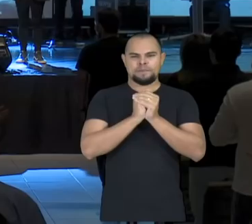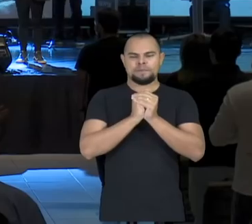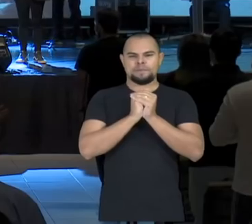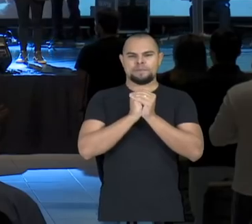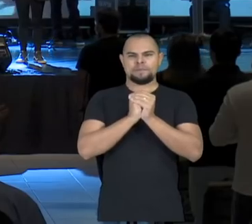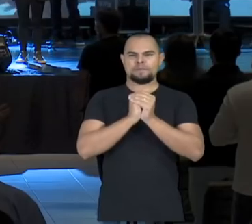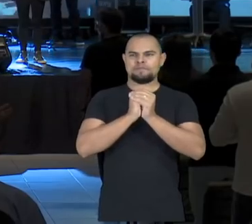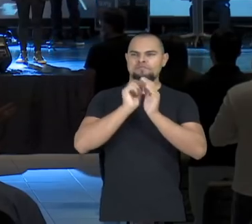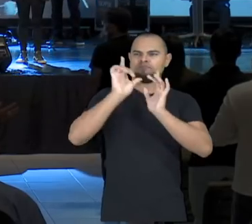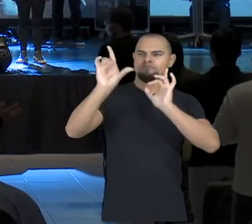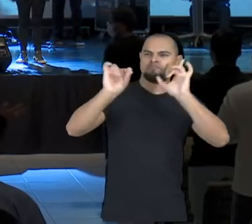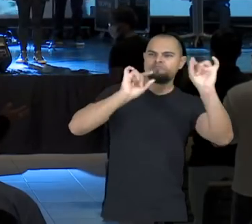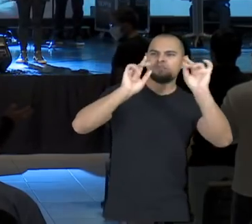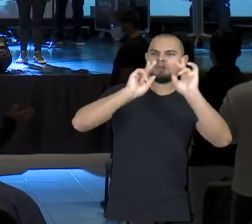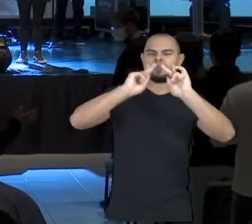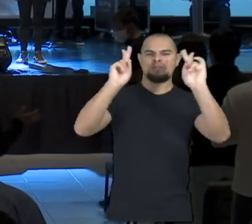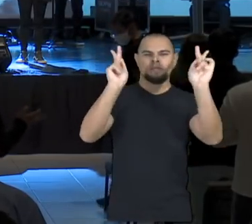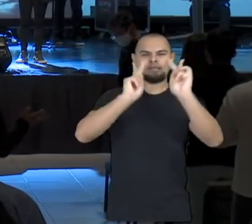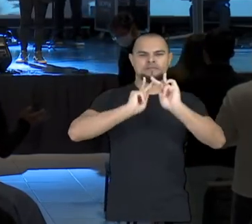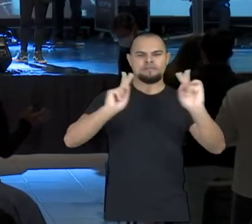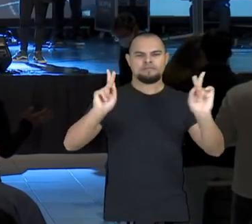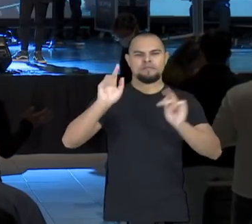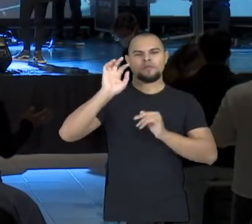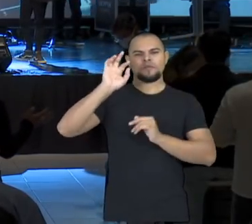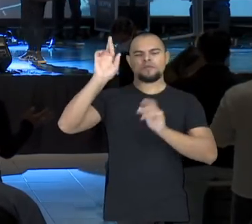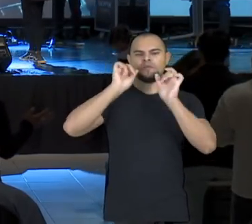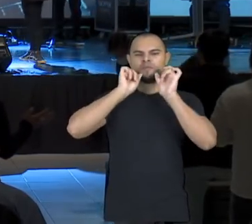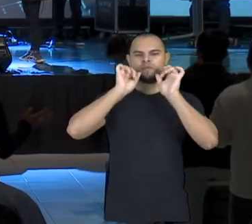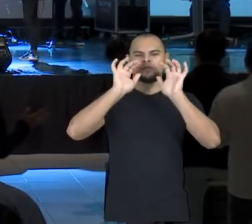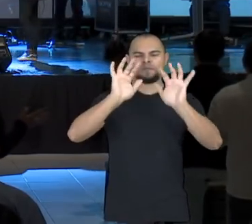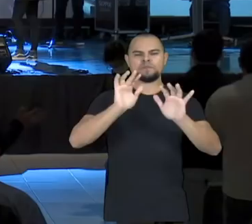Vão em paz. Que o Senhor os abençoe.